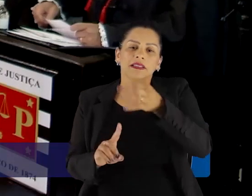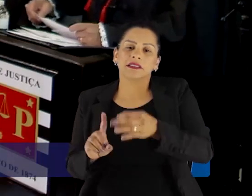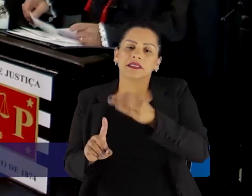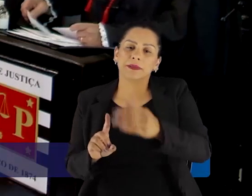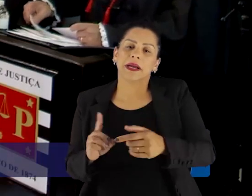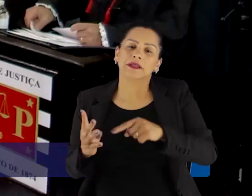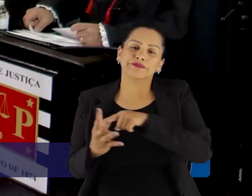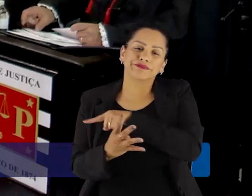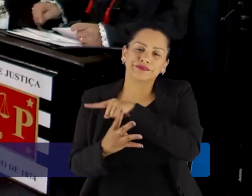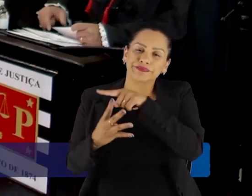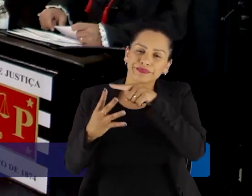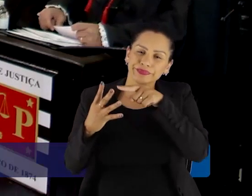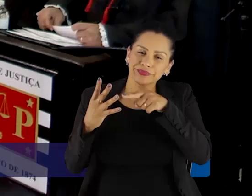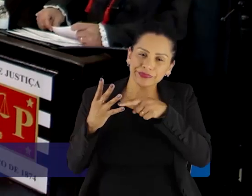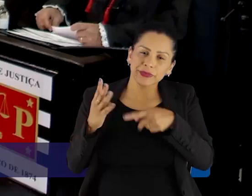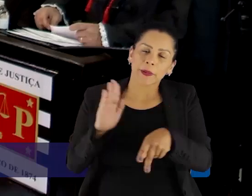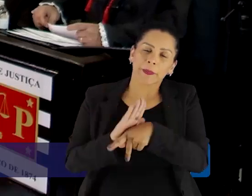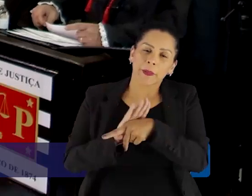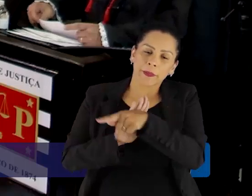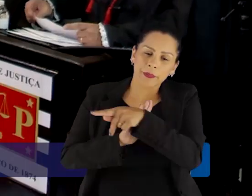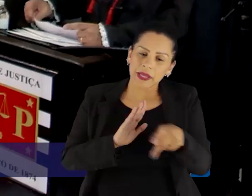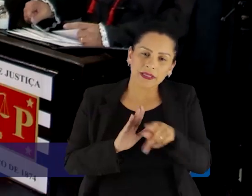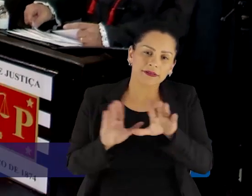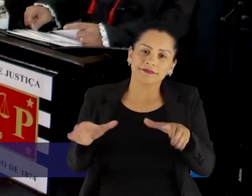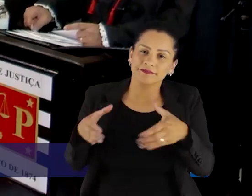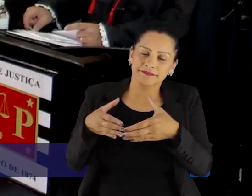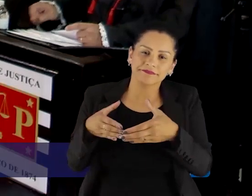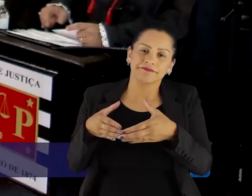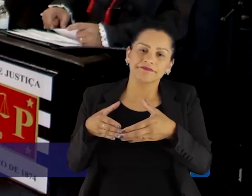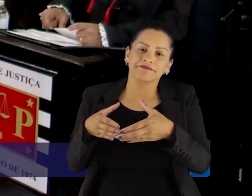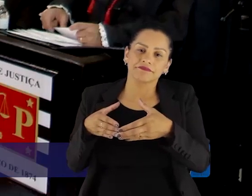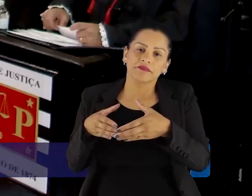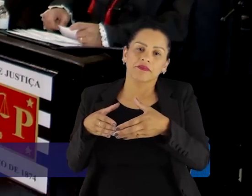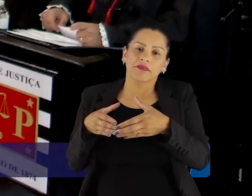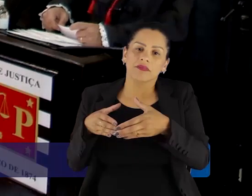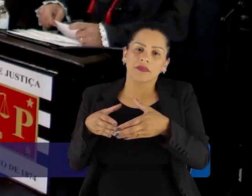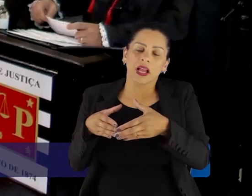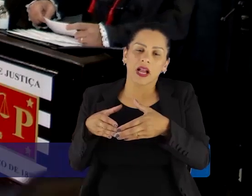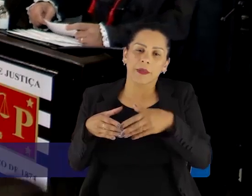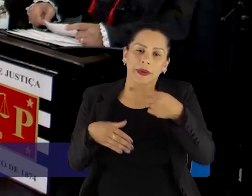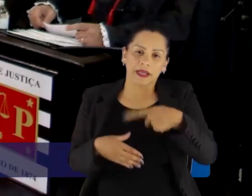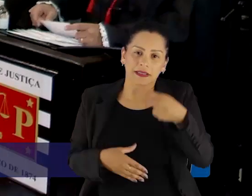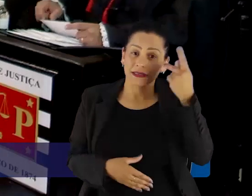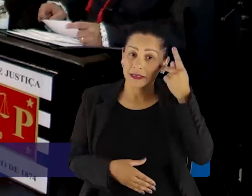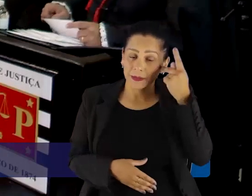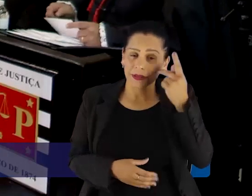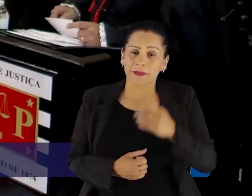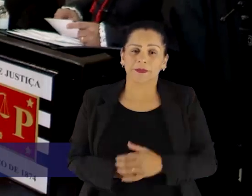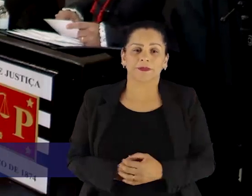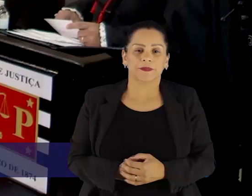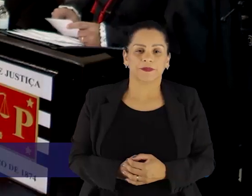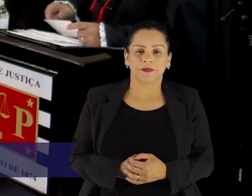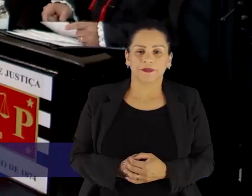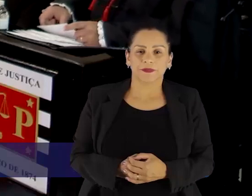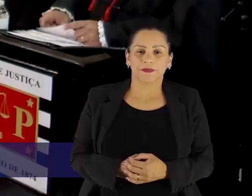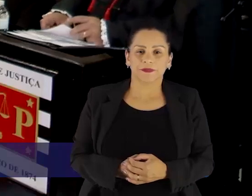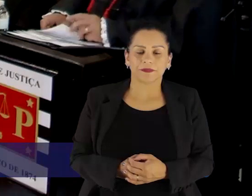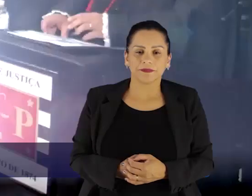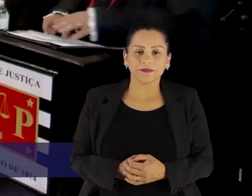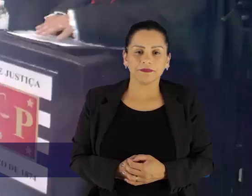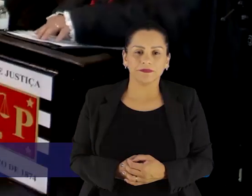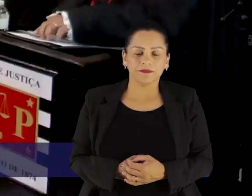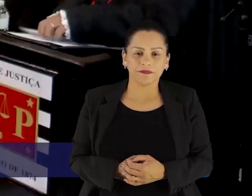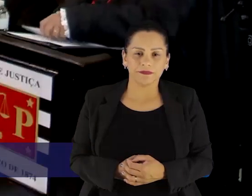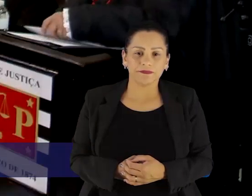Wanderley José federighi Francisco José Galvão Bruno José Maria Câmara e